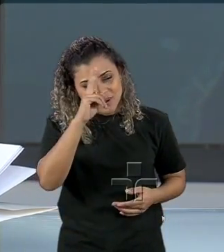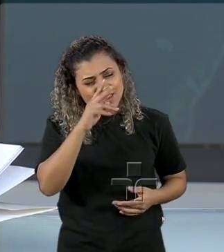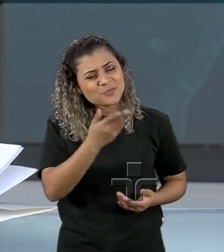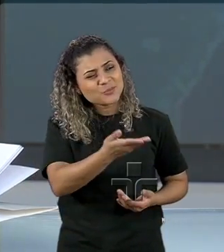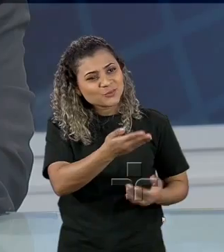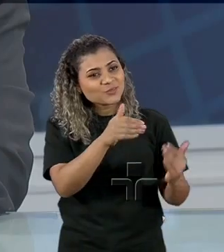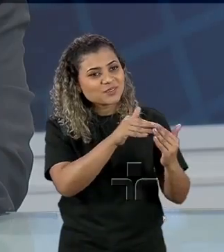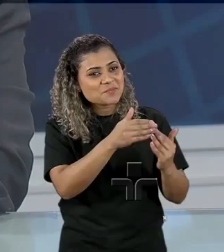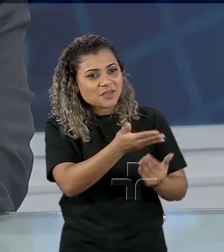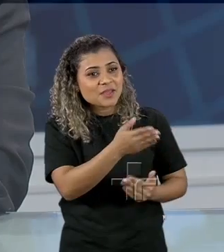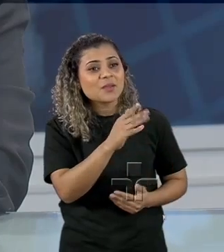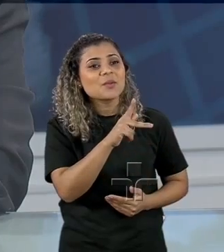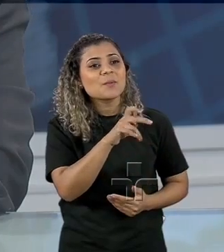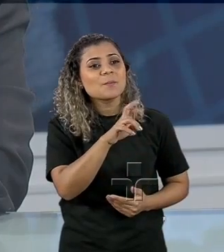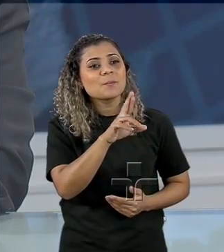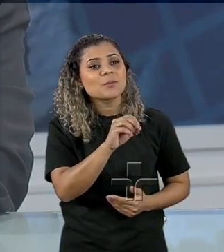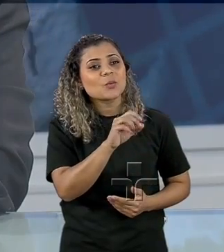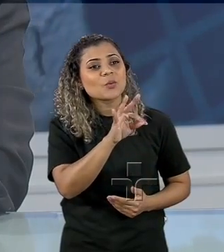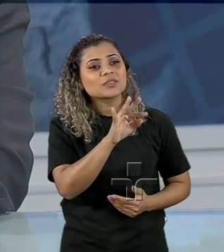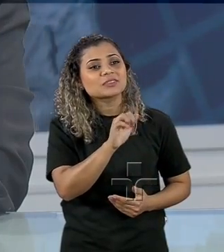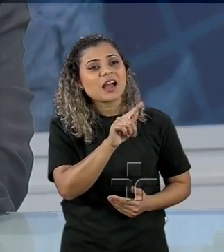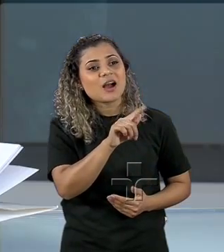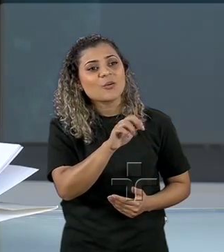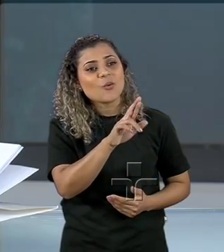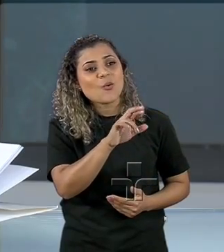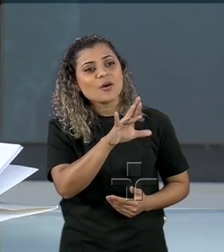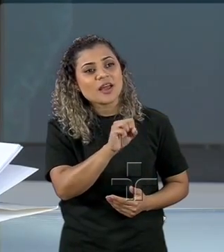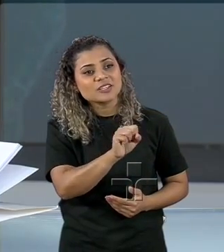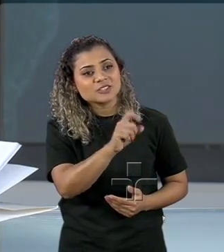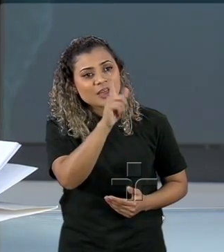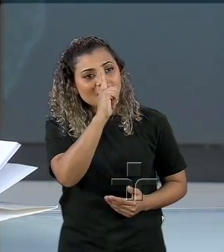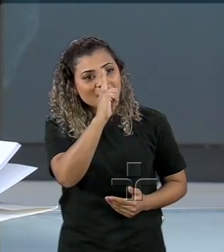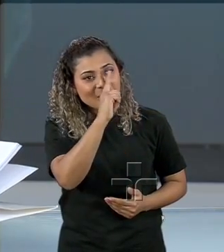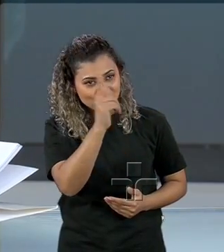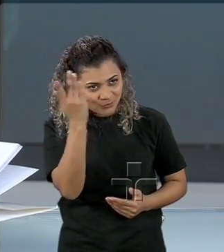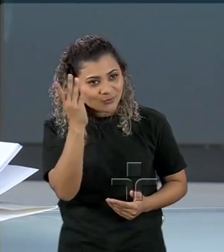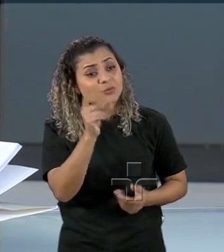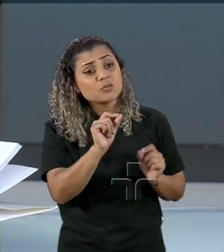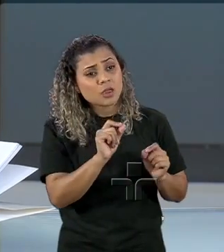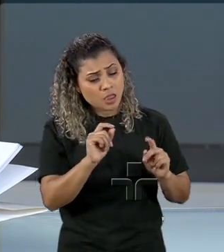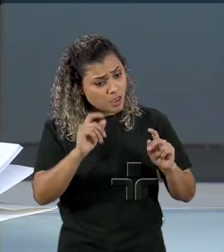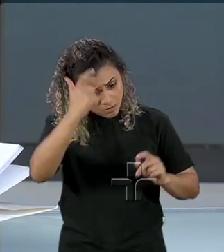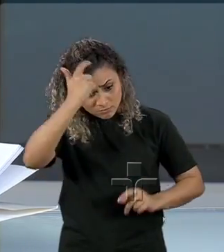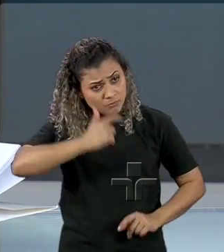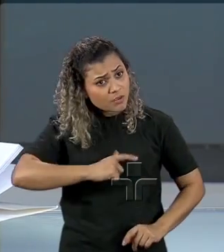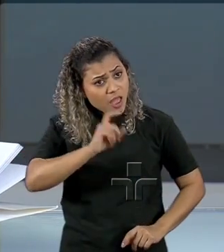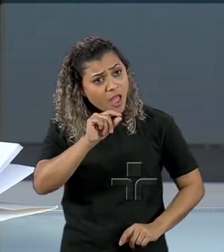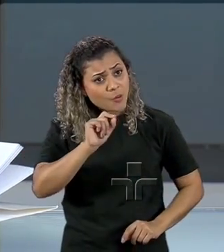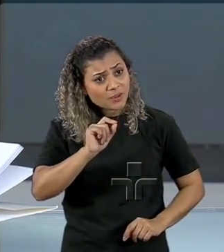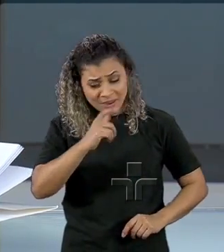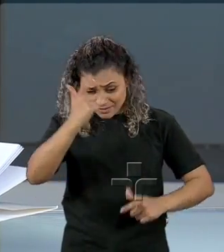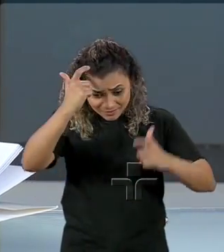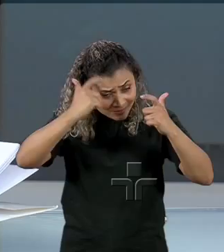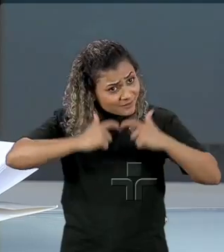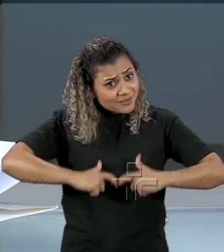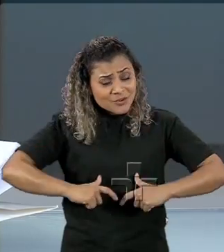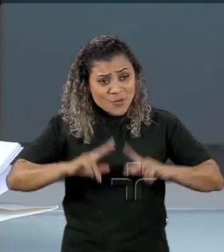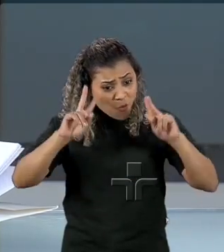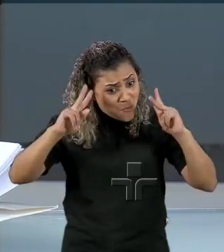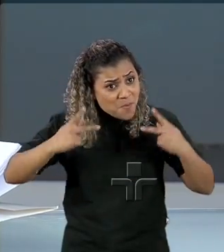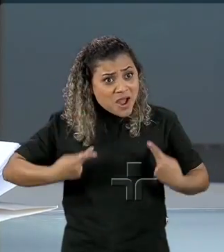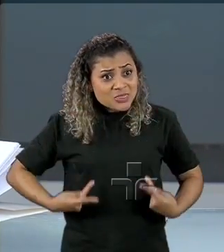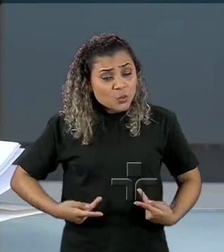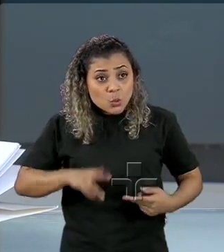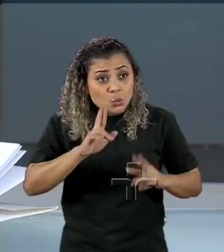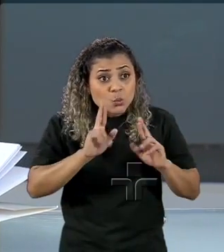de Protágoras, né? O grego. O homem é a medida de todas as coisas, né? O ser humano é a medida de todas as coisas. Não é a